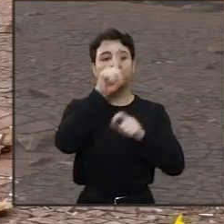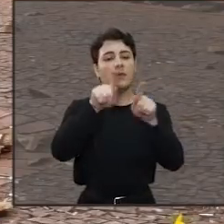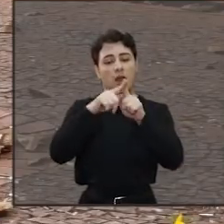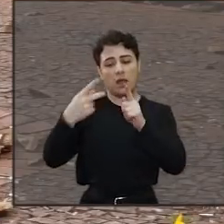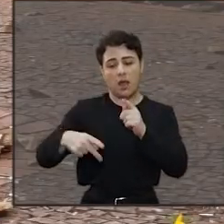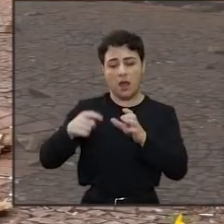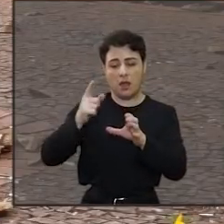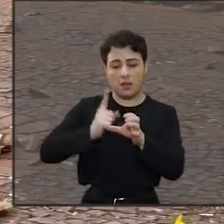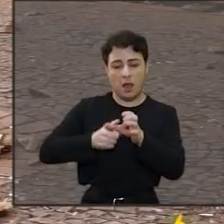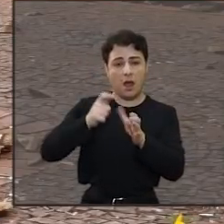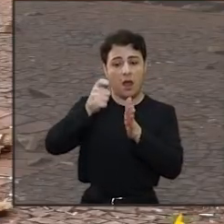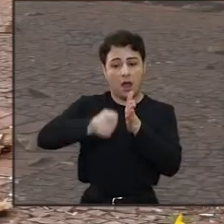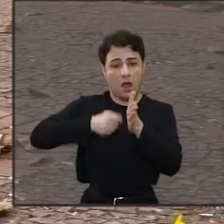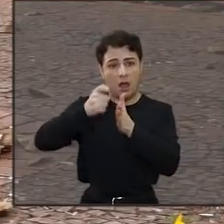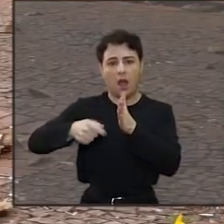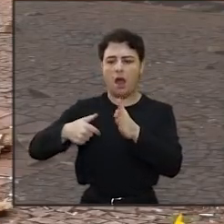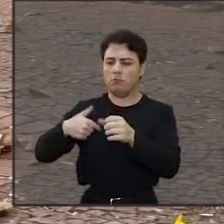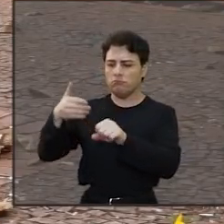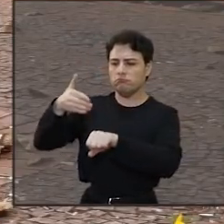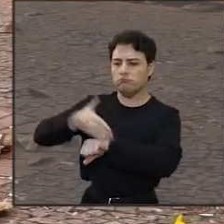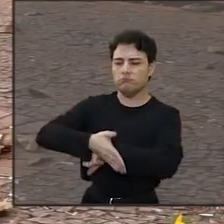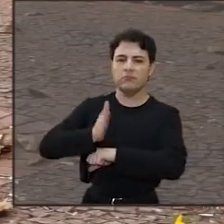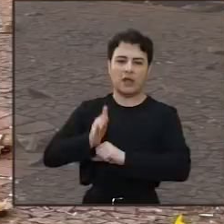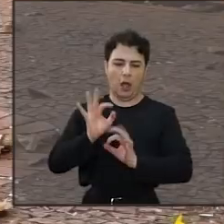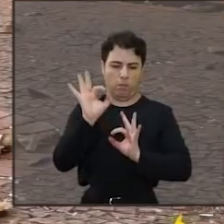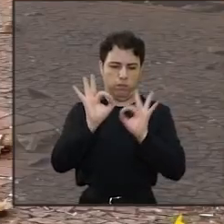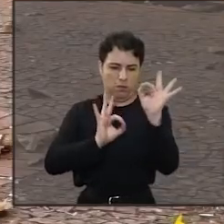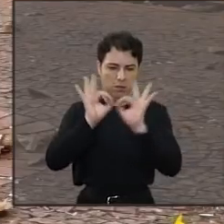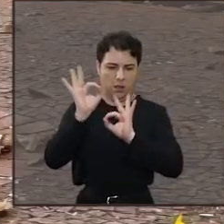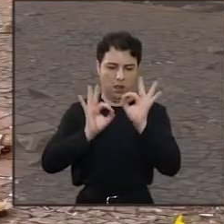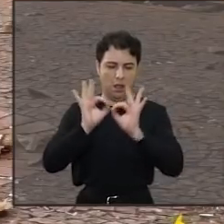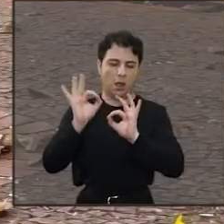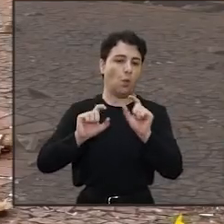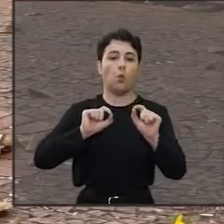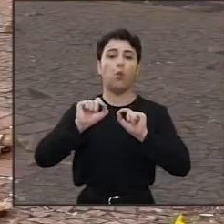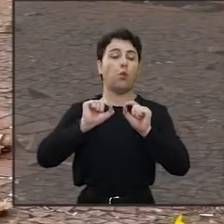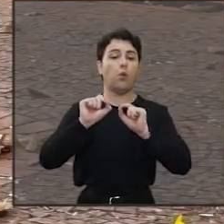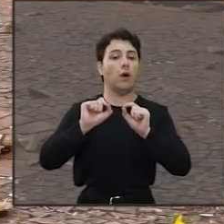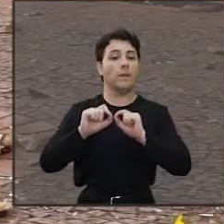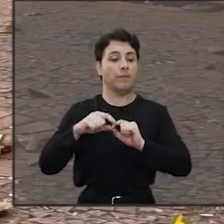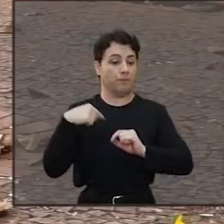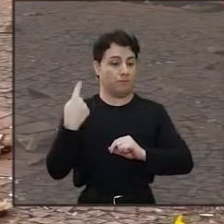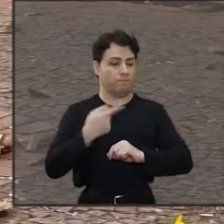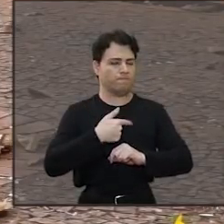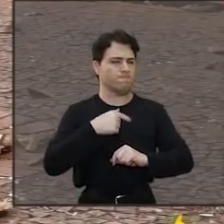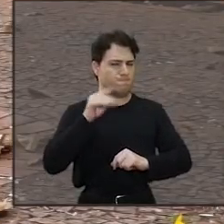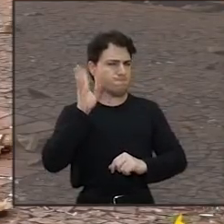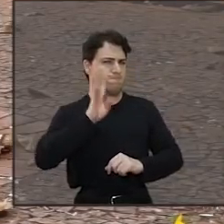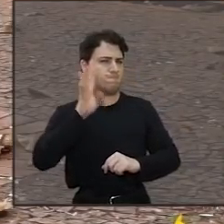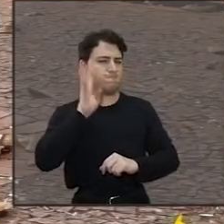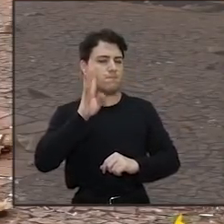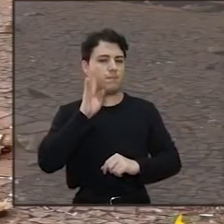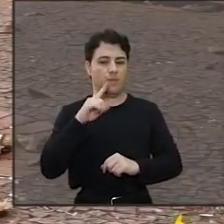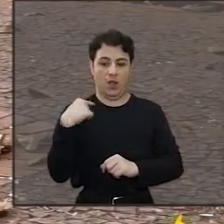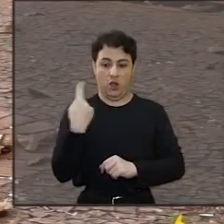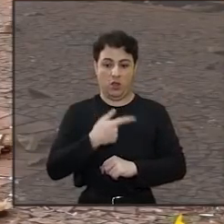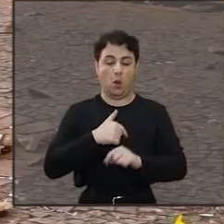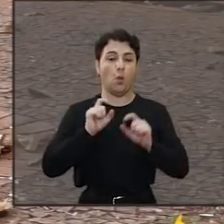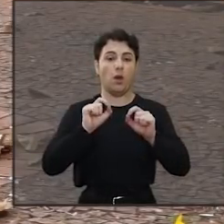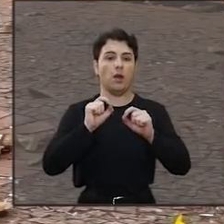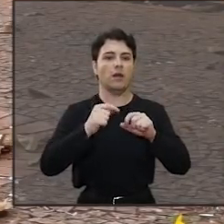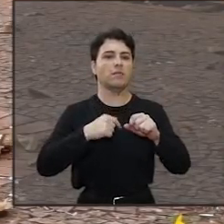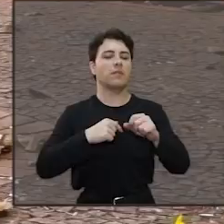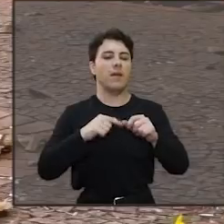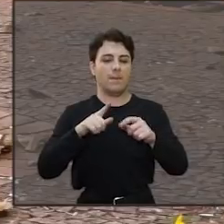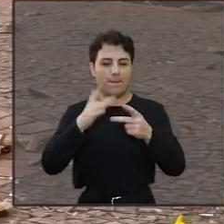depois os momentos com a banda No Hands aqui na cidade. Porque a banda No Hands ela teve um projeto que a gente elaborou mesmo, que foi, acho que a coisa mais